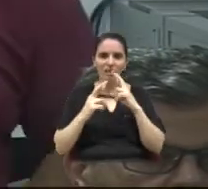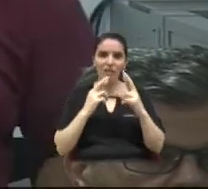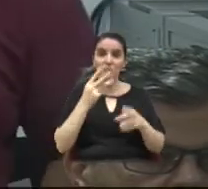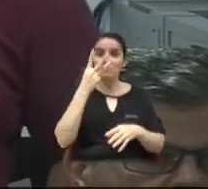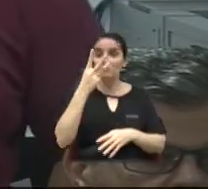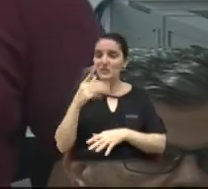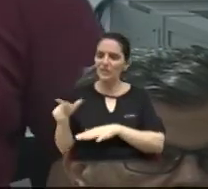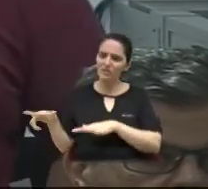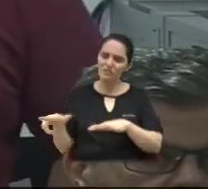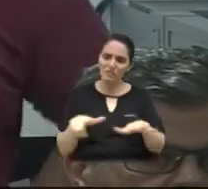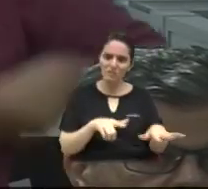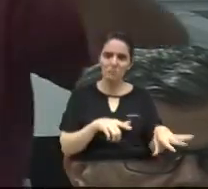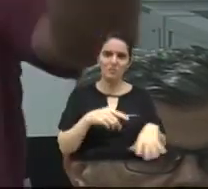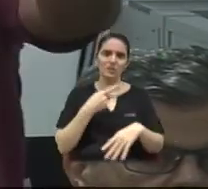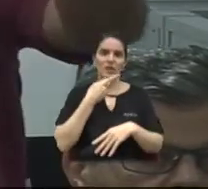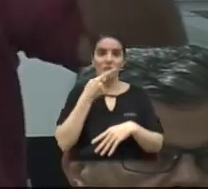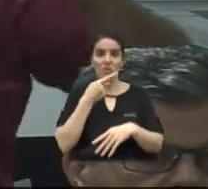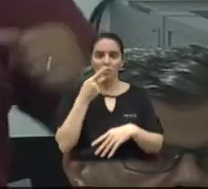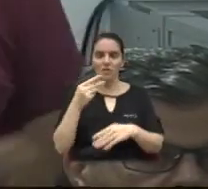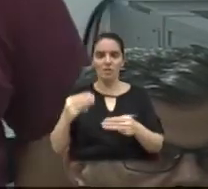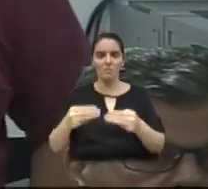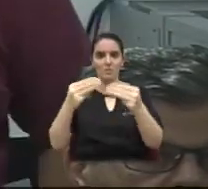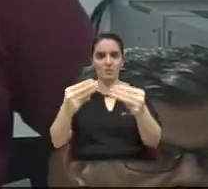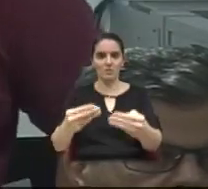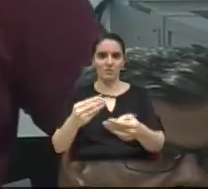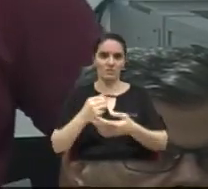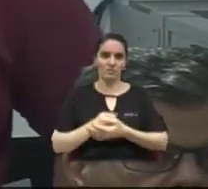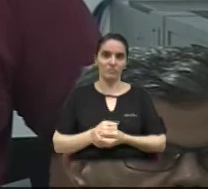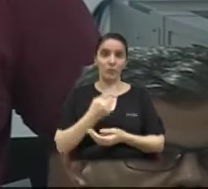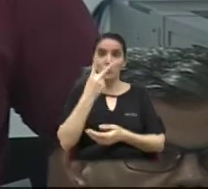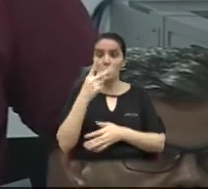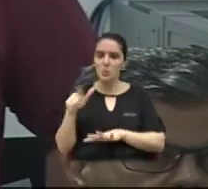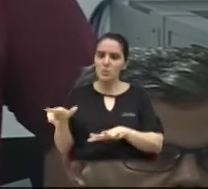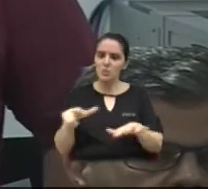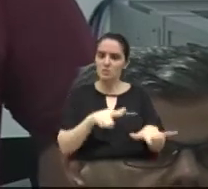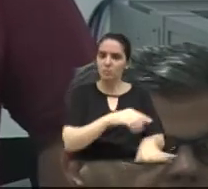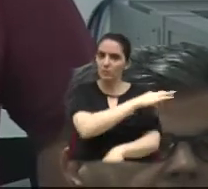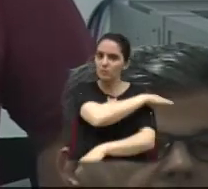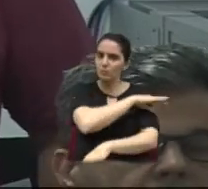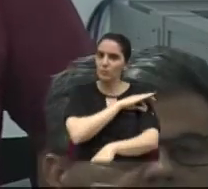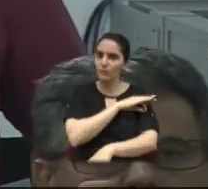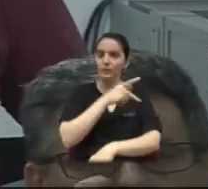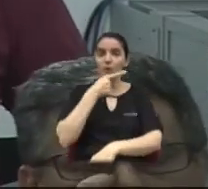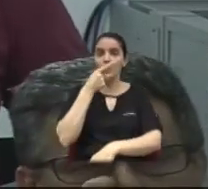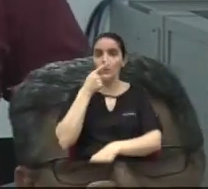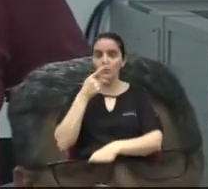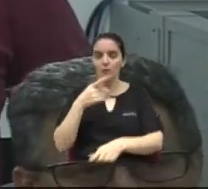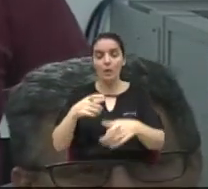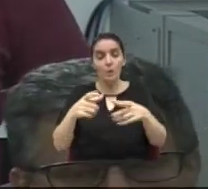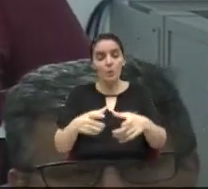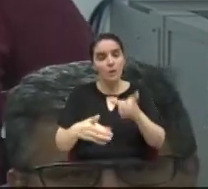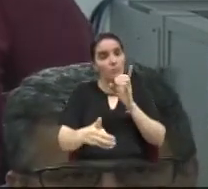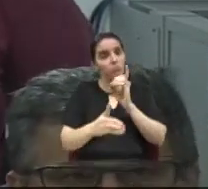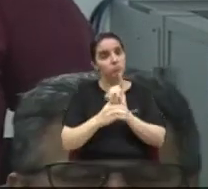falar da moção. Já faz 2 semanas que o prefeito falou que vai achar o lugar. Agora vai achar o lugar